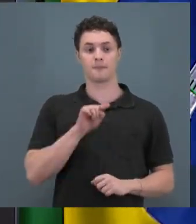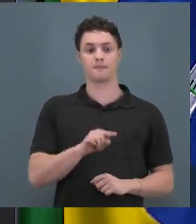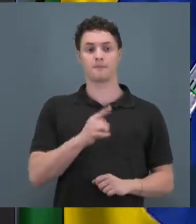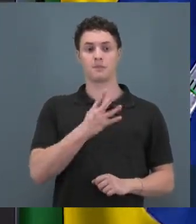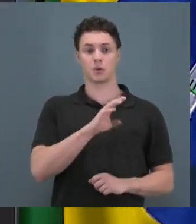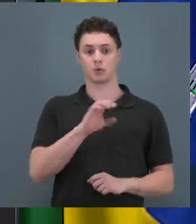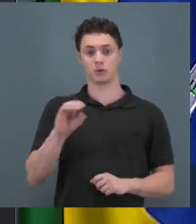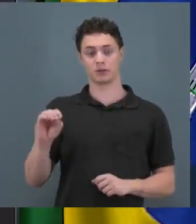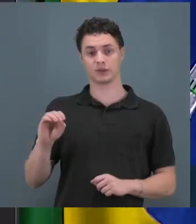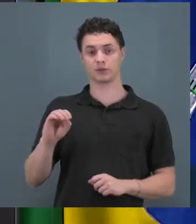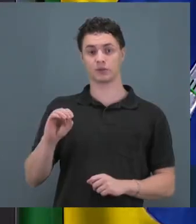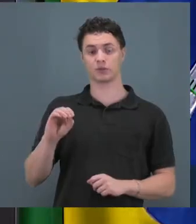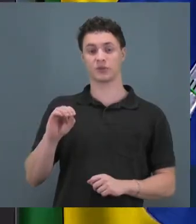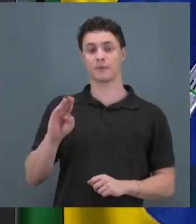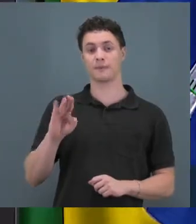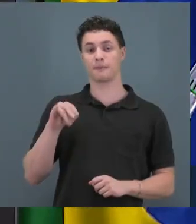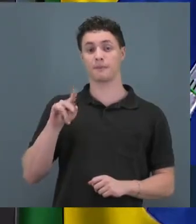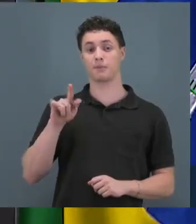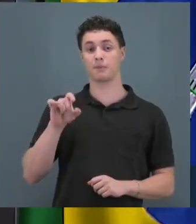1.400 bingos no Brasil,